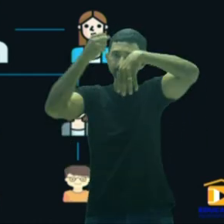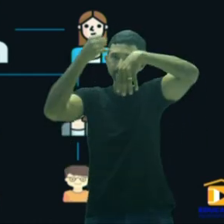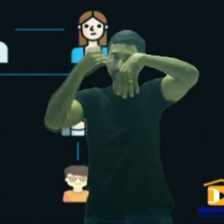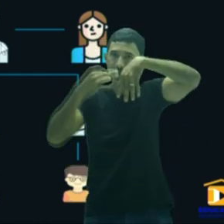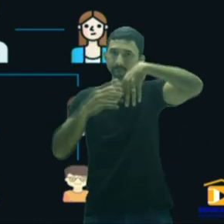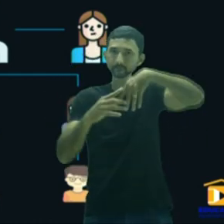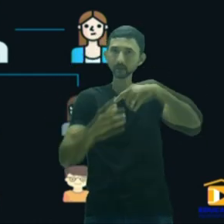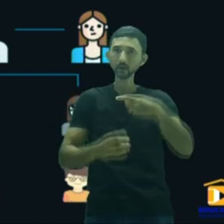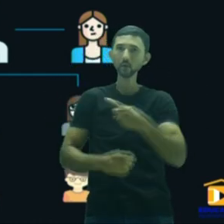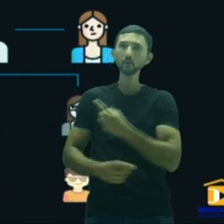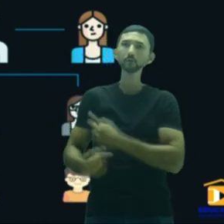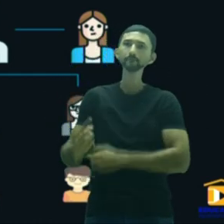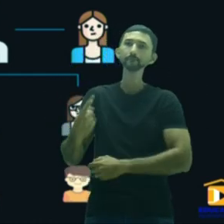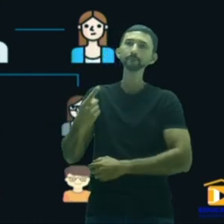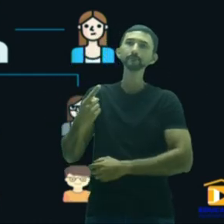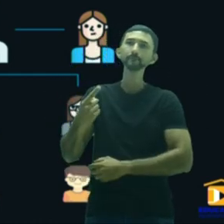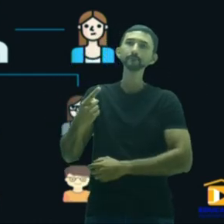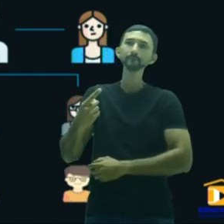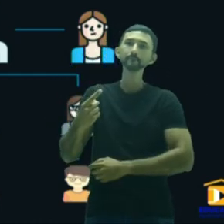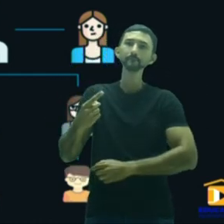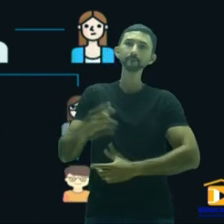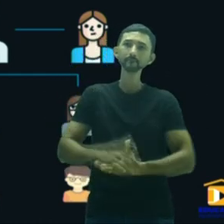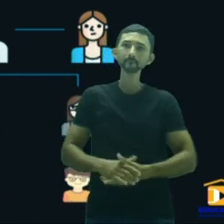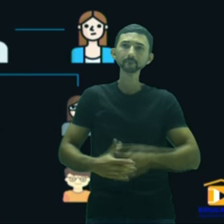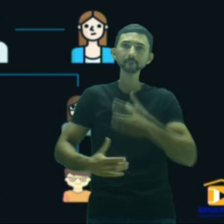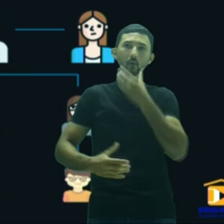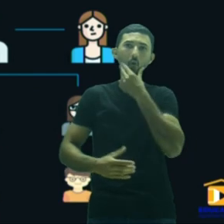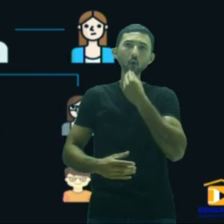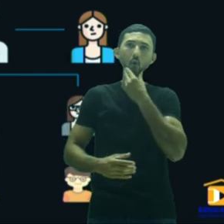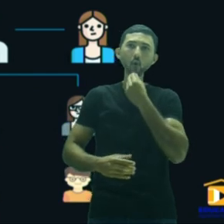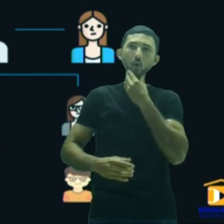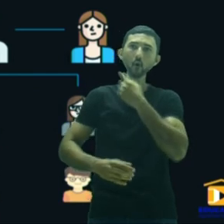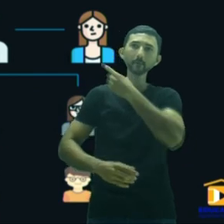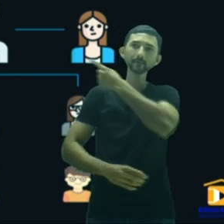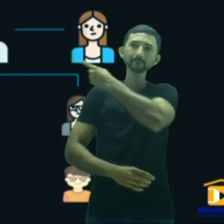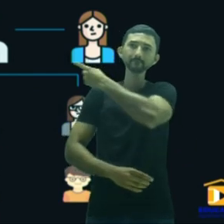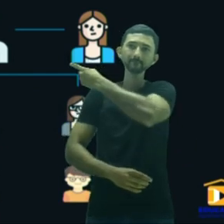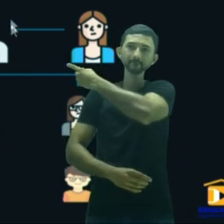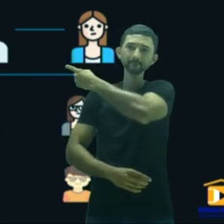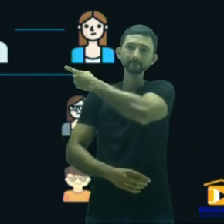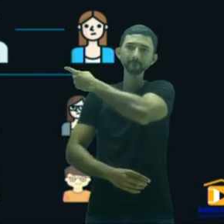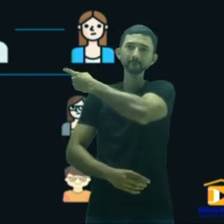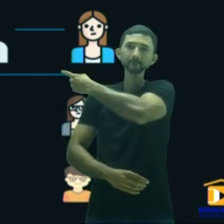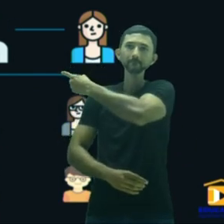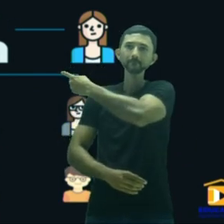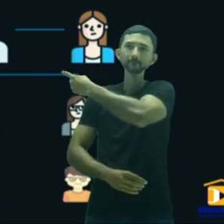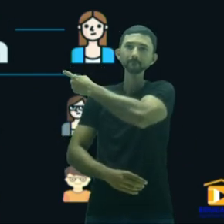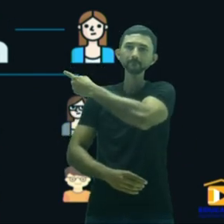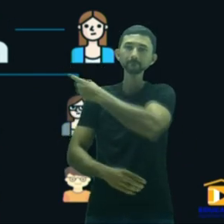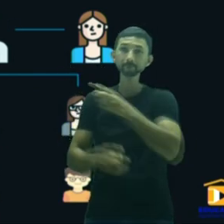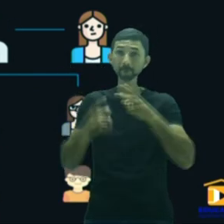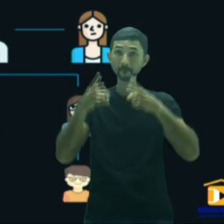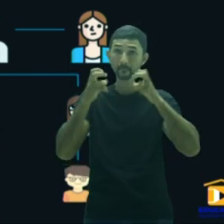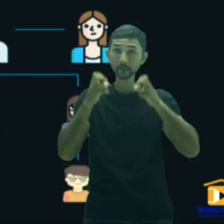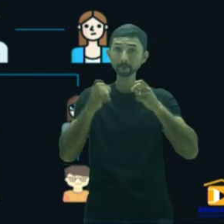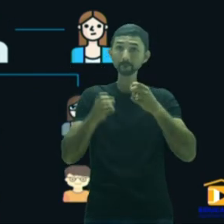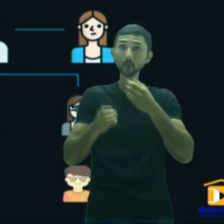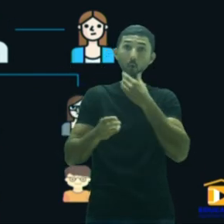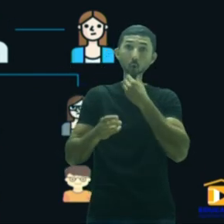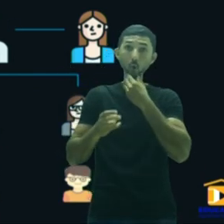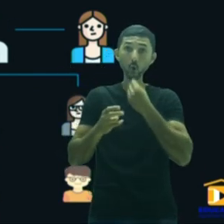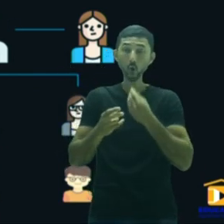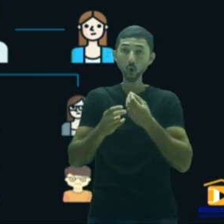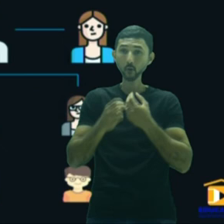Olha para o lado e vê aqui, olha, esse rapazinho aqui. Bora chamar ele de João. Tá? Percebe que o João, ele